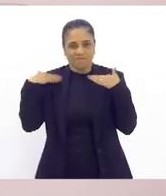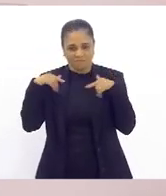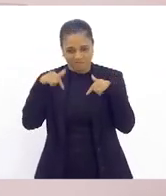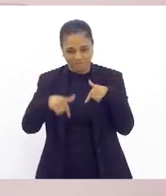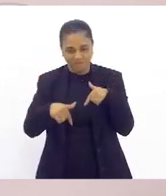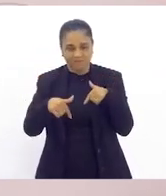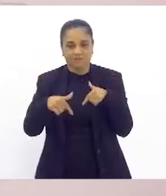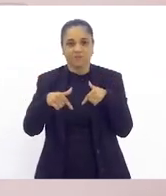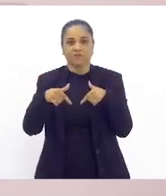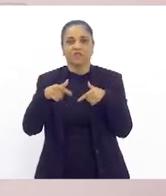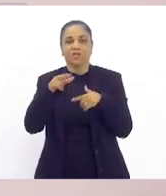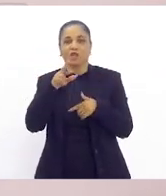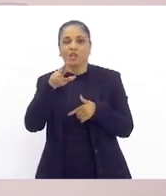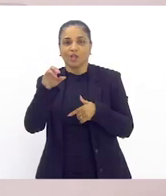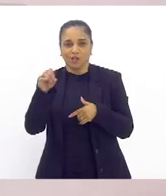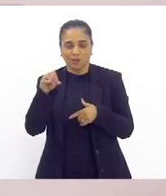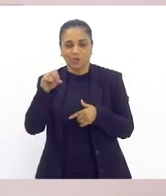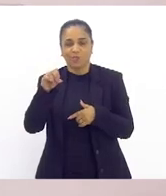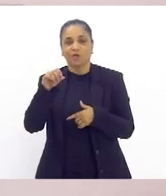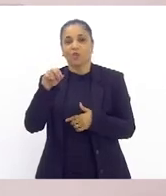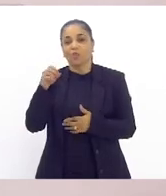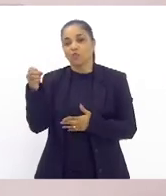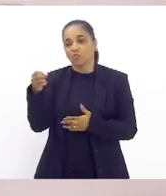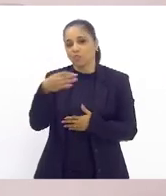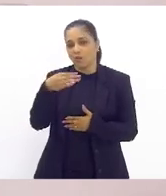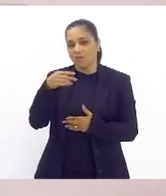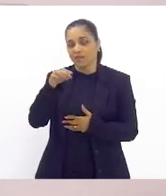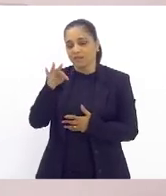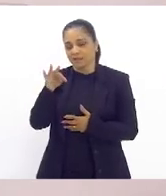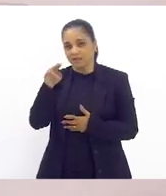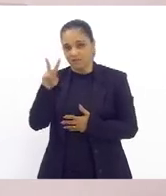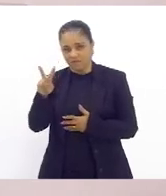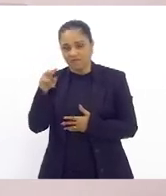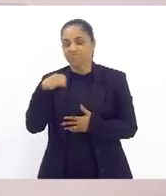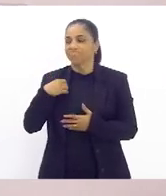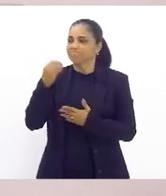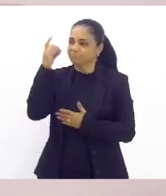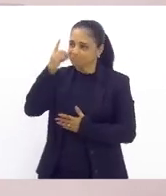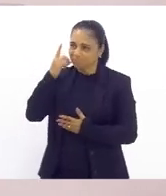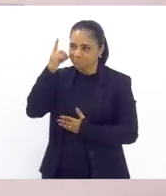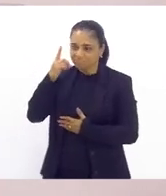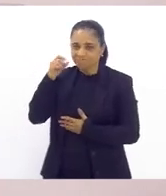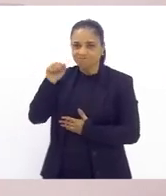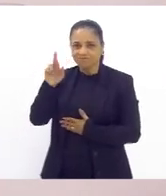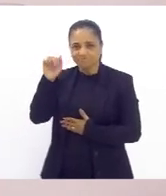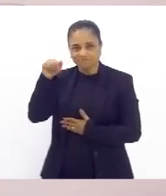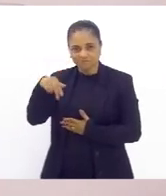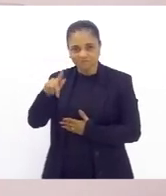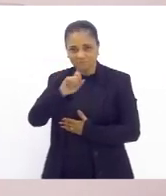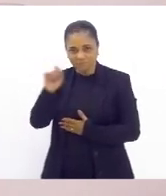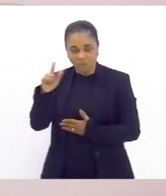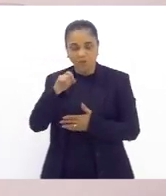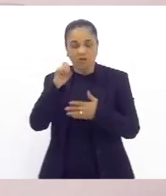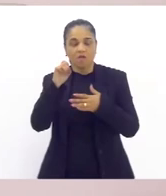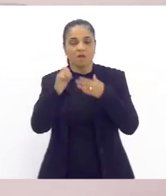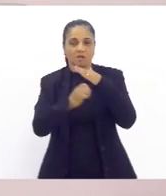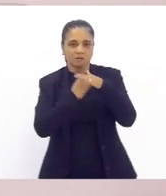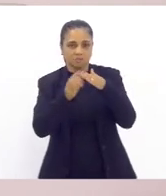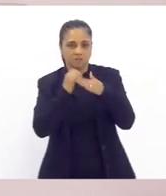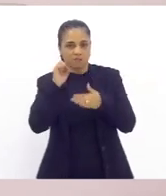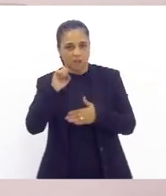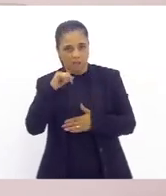TV agradecer ao deputado estadual Tiago Rangel pelo carinho ao pessoal da Eno e demais